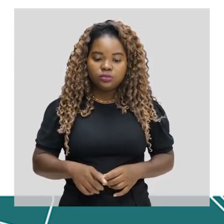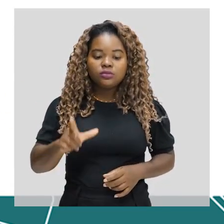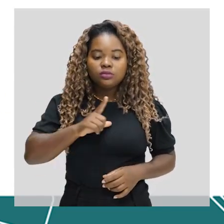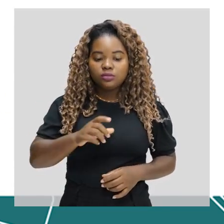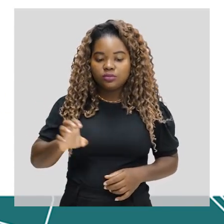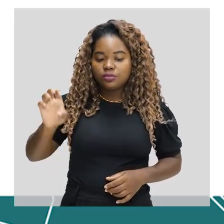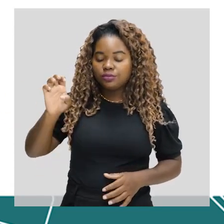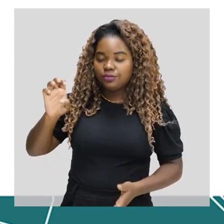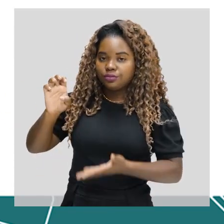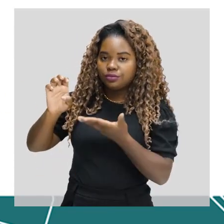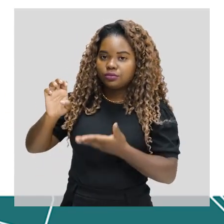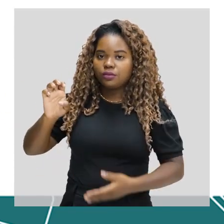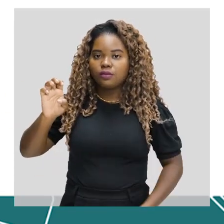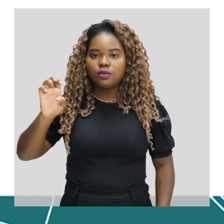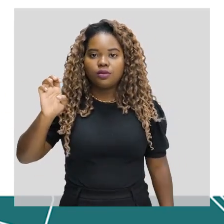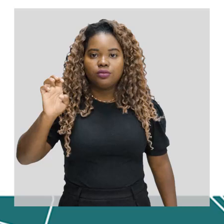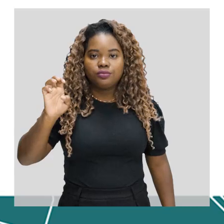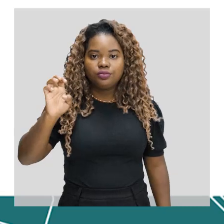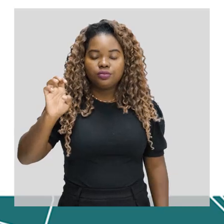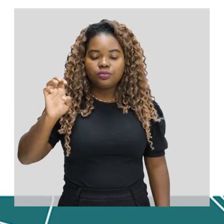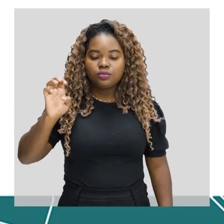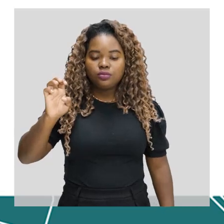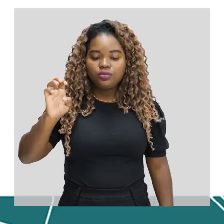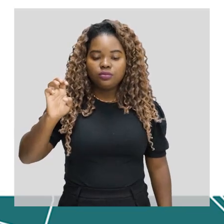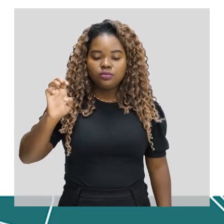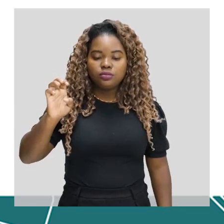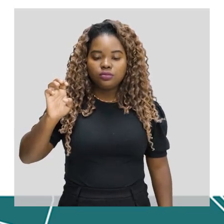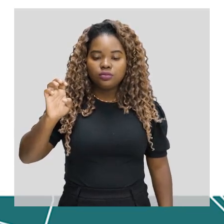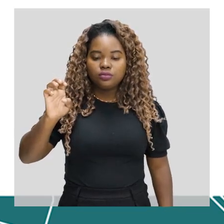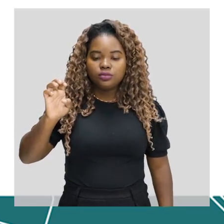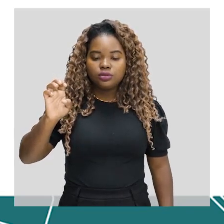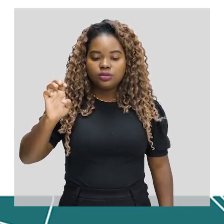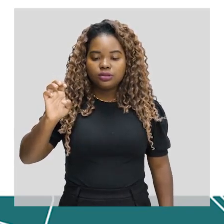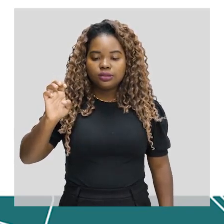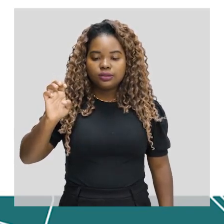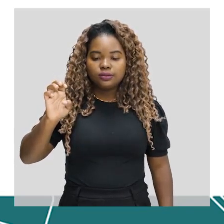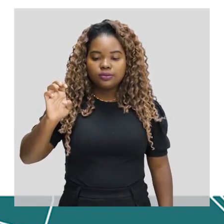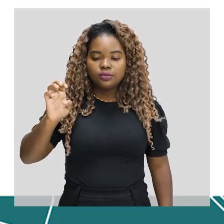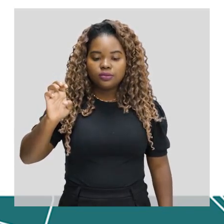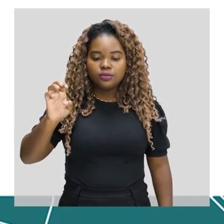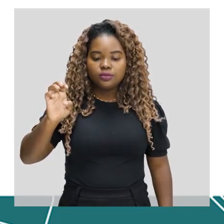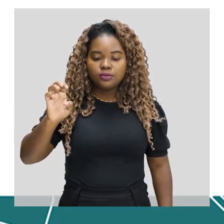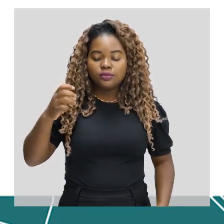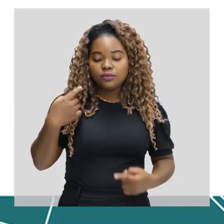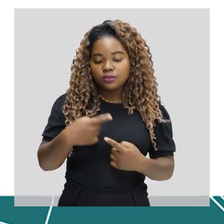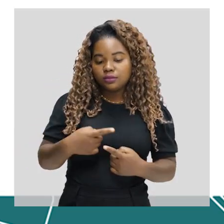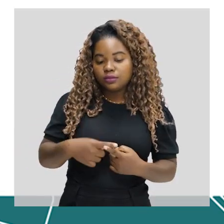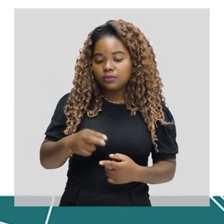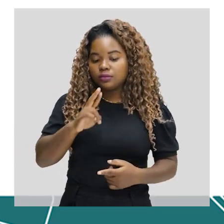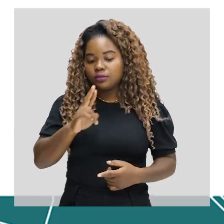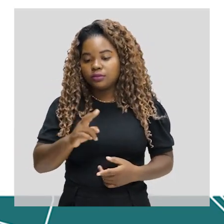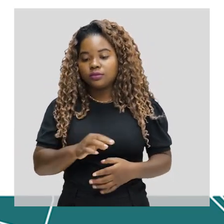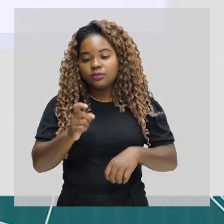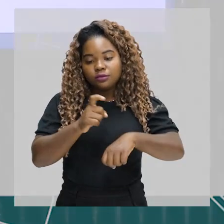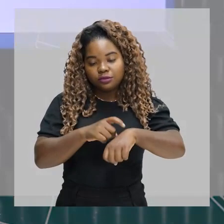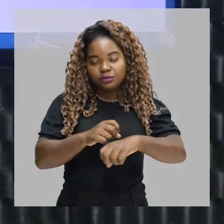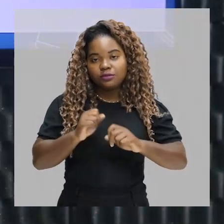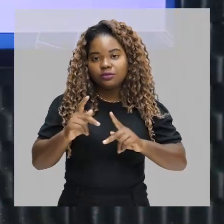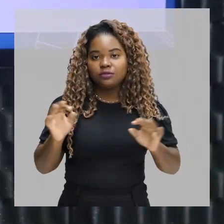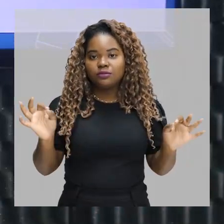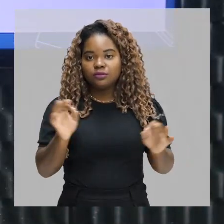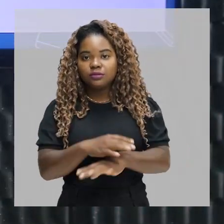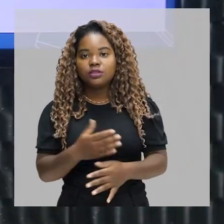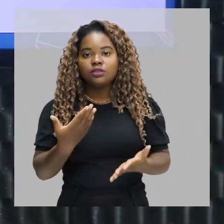tenho como resposta when, tá? Eu tenho como pergunta ou como pronome when, porque a minha resposta é tempo.